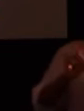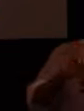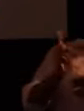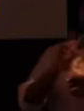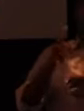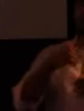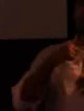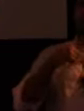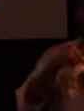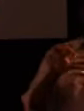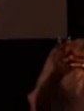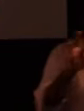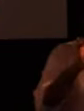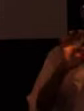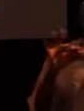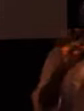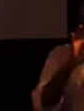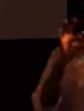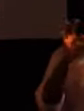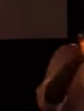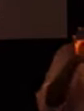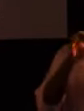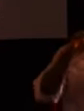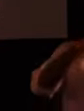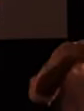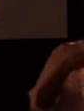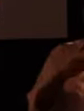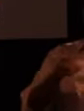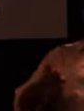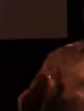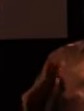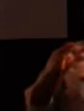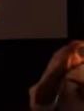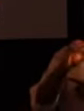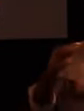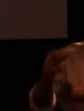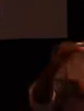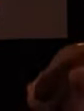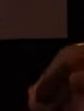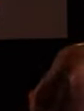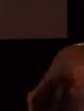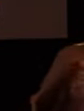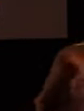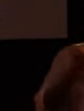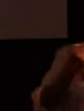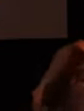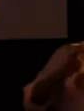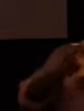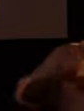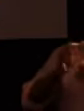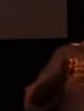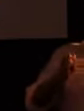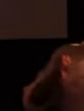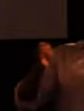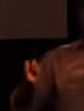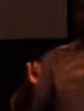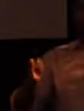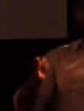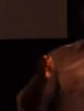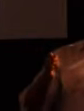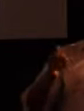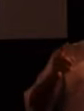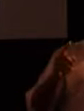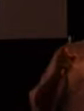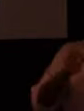vai funcionar com aquele coeficiente de aproveitamento, ou seja, eu tenho um potencial construtivo de uma vez a área do meu terreno, mas eu não